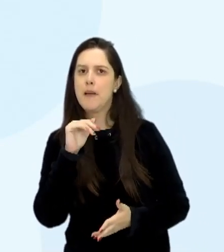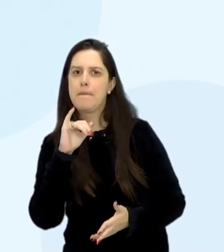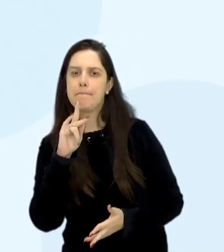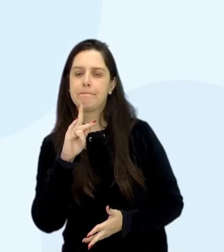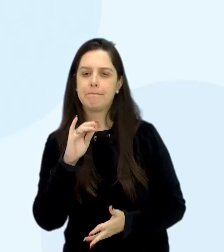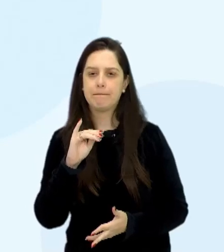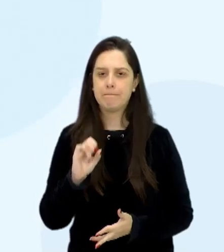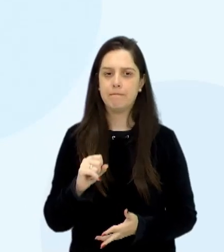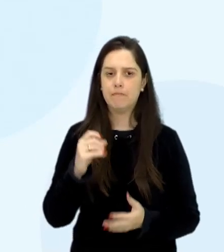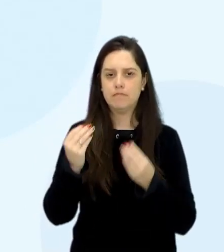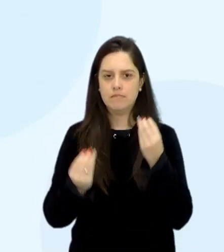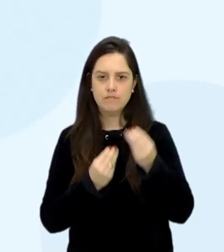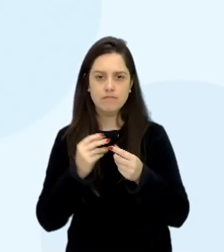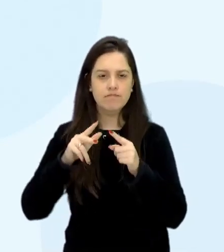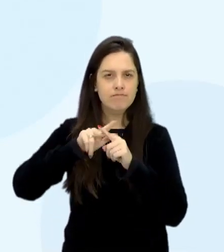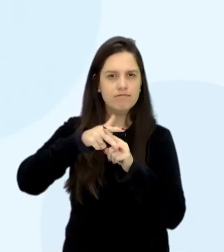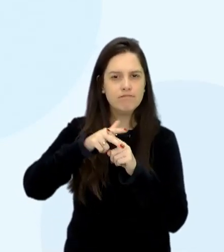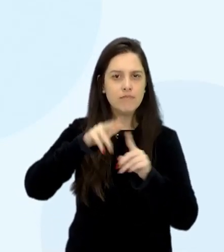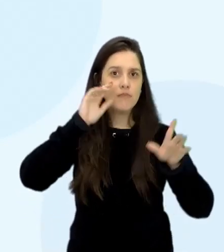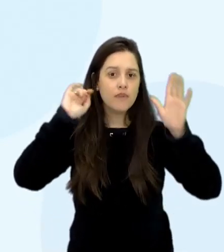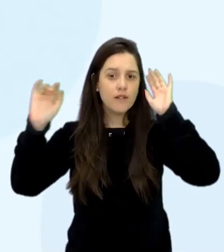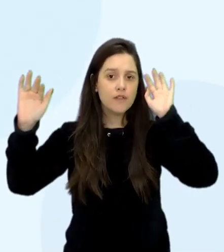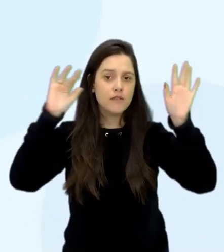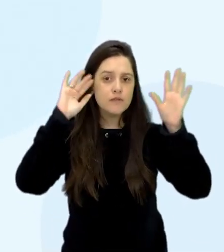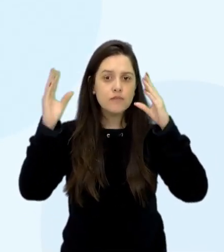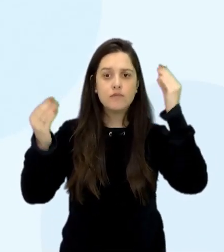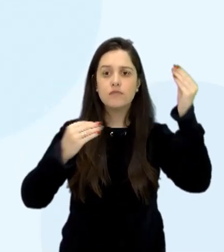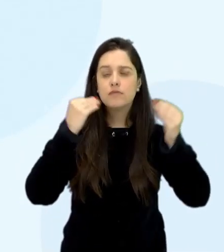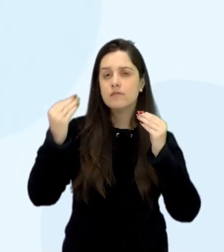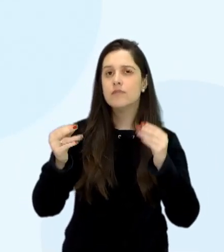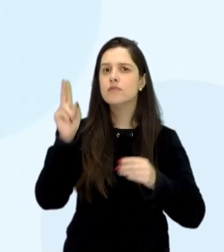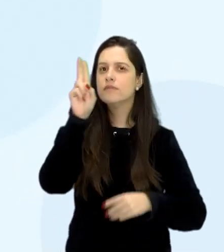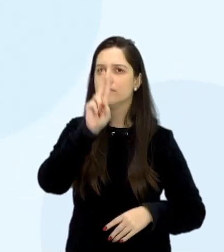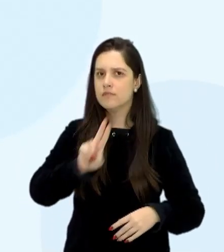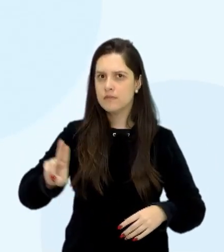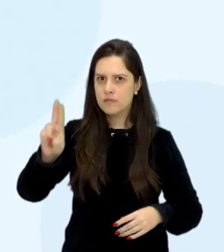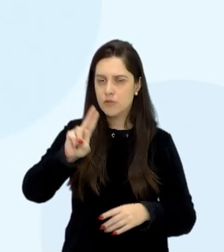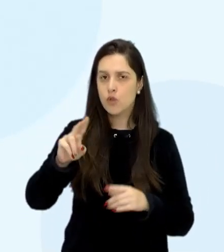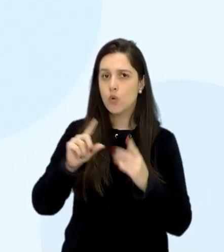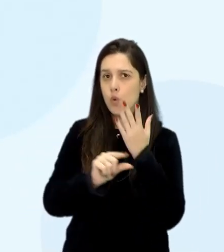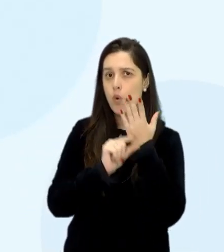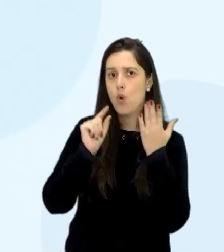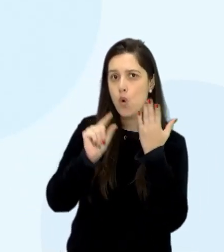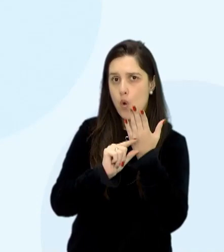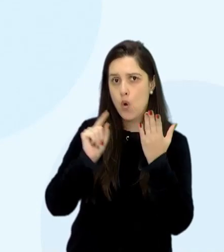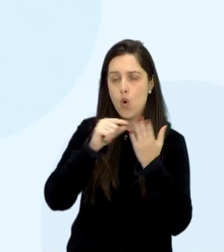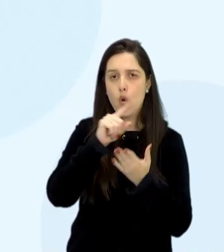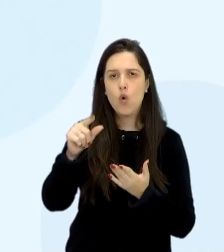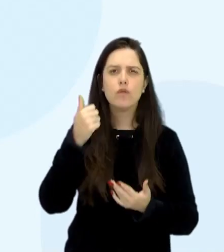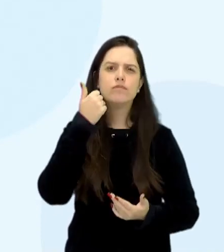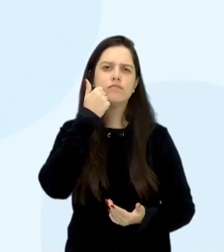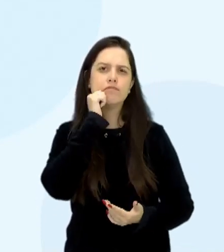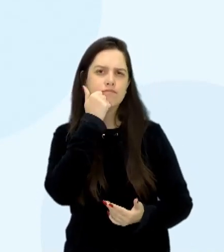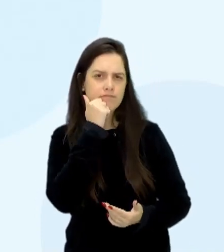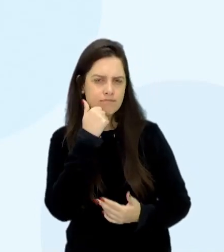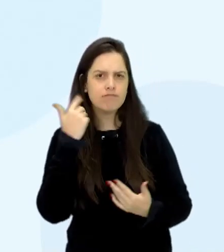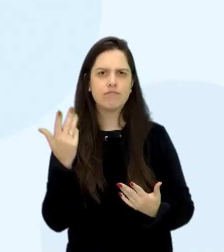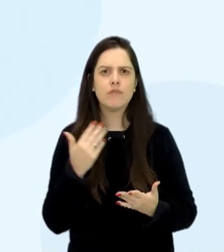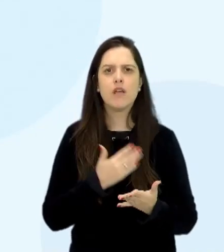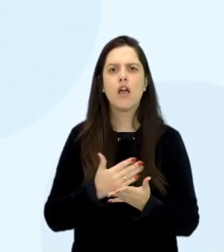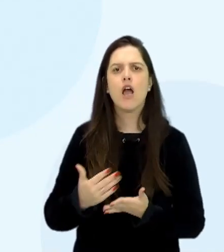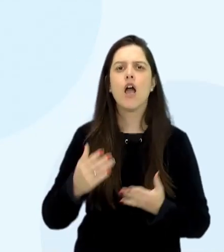uma ferramenta de reflexão sobre as funções da utilização do artigo de divulgação científica. Aí na parte que eu